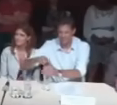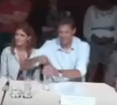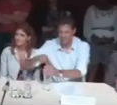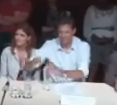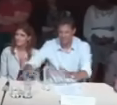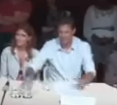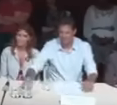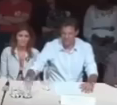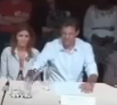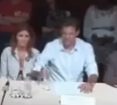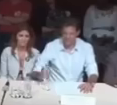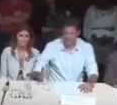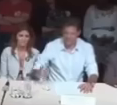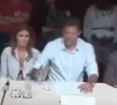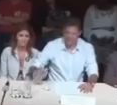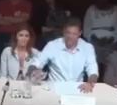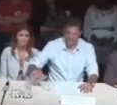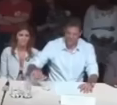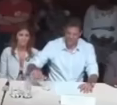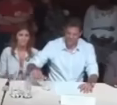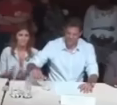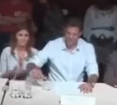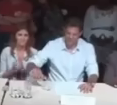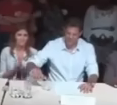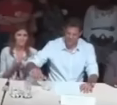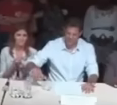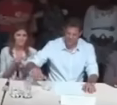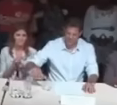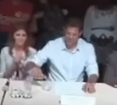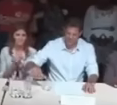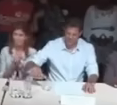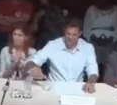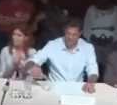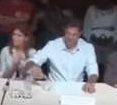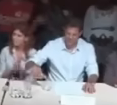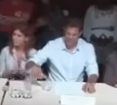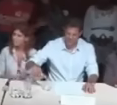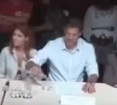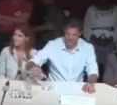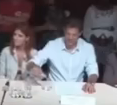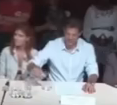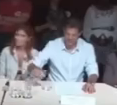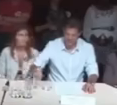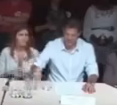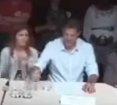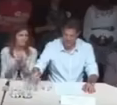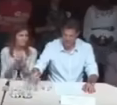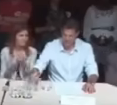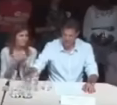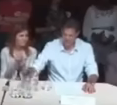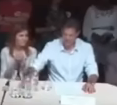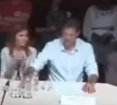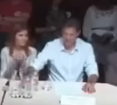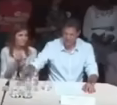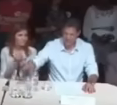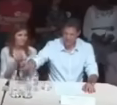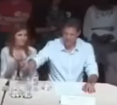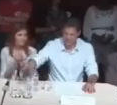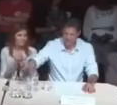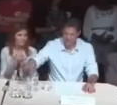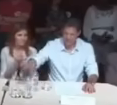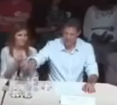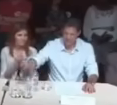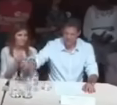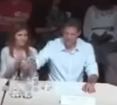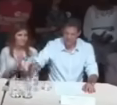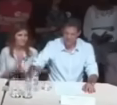UFJF, Marcos Davi, do ex-reitor da Universidade de São Carlos, Newton Lima,